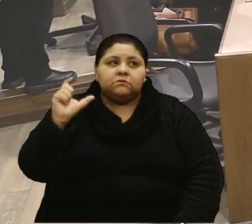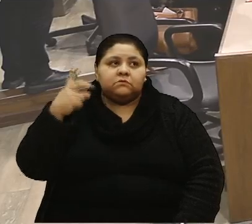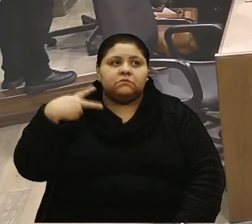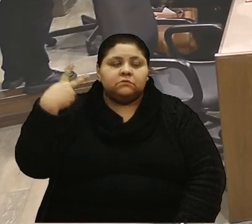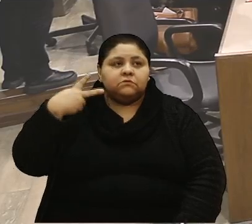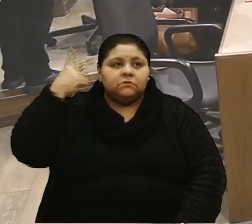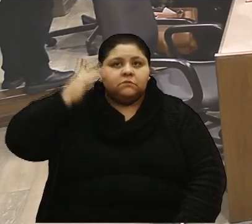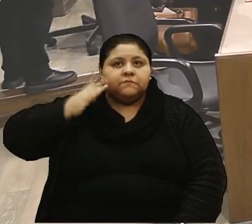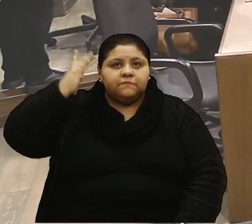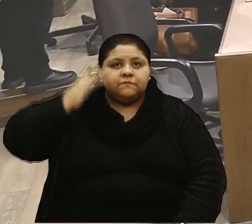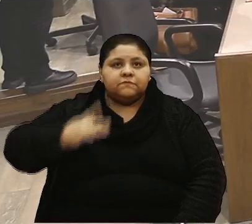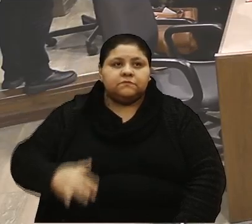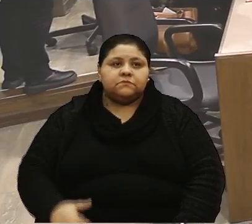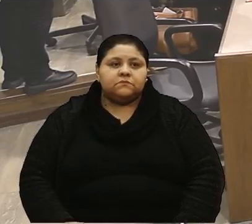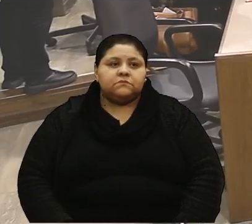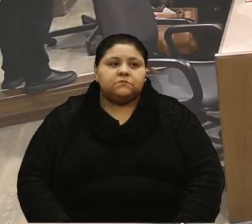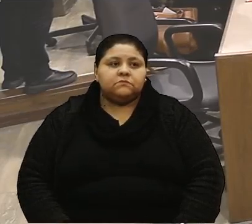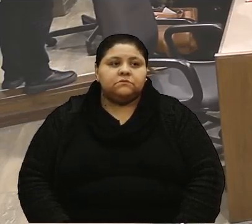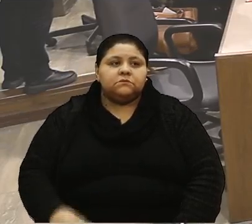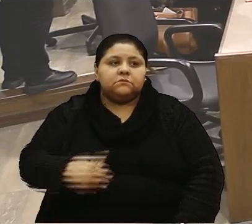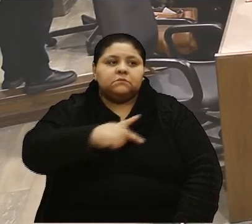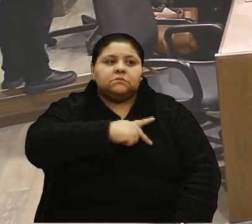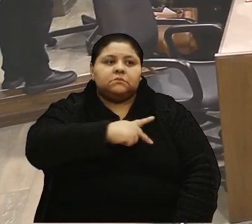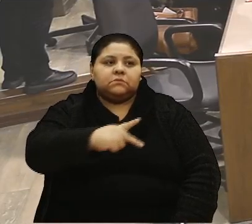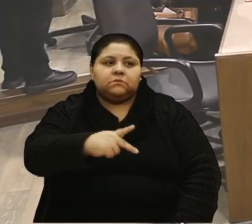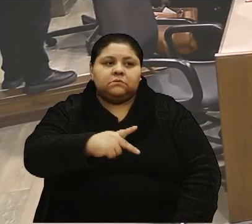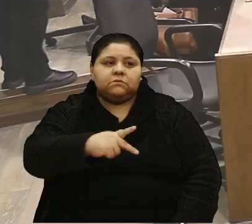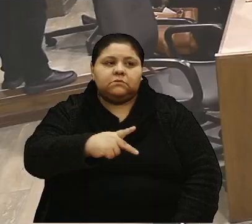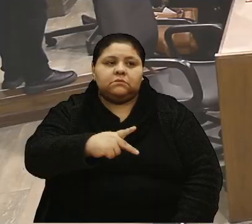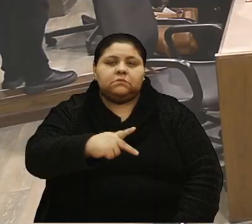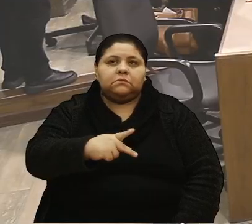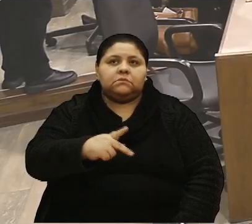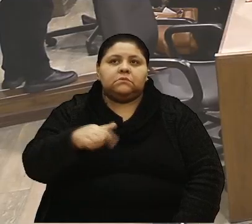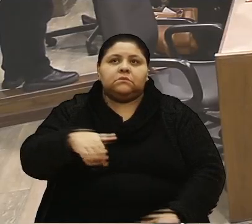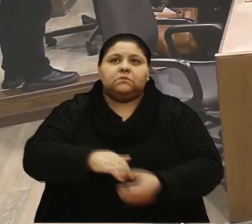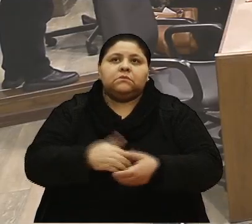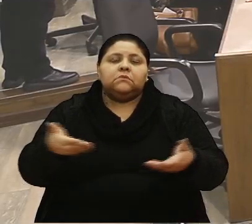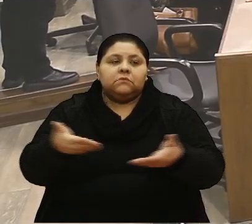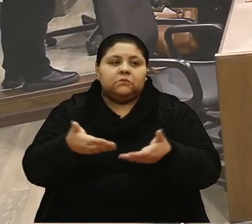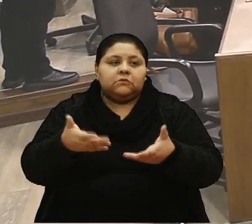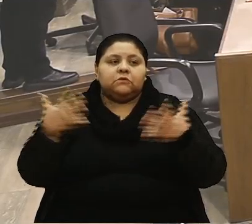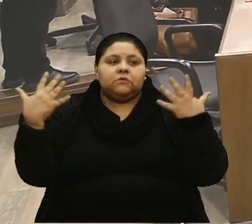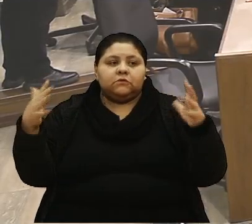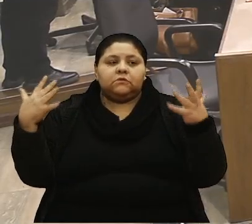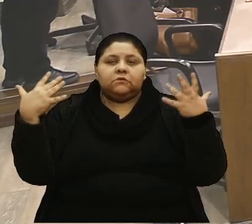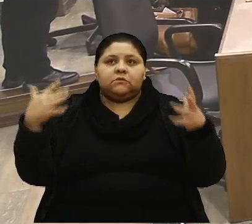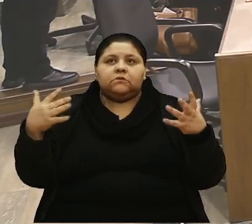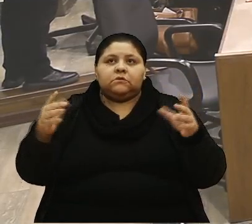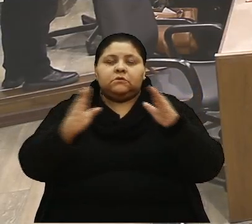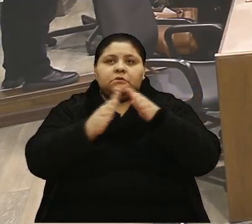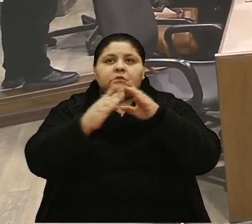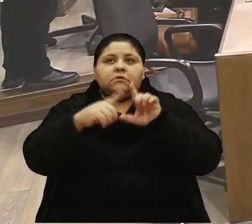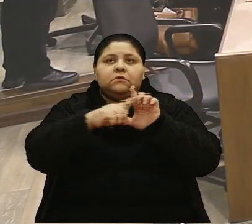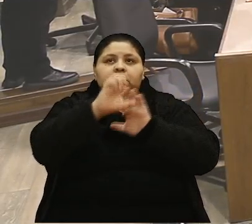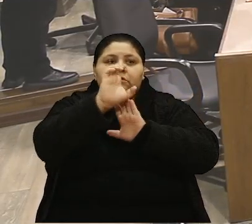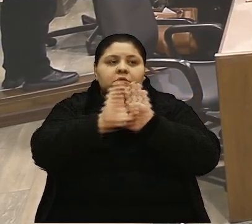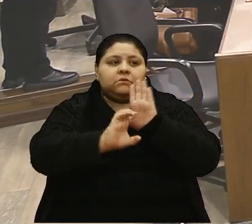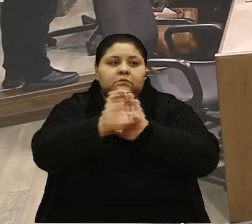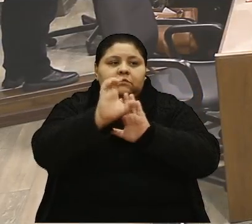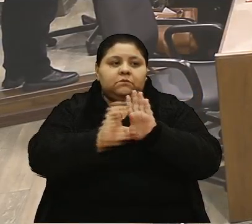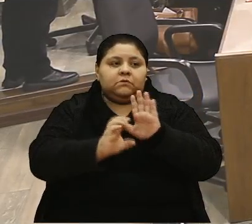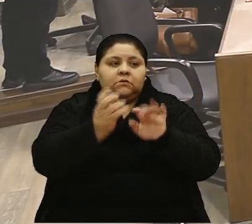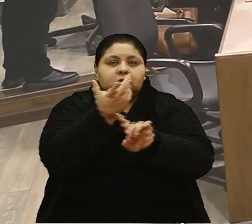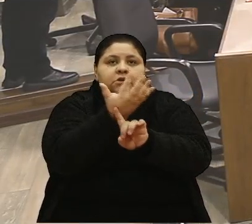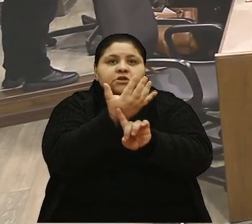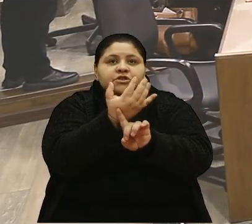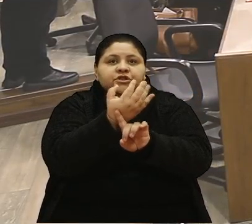Daiane Mello. Senhor presidente, senhores vereadores, o meu voto de congratulações vai para a Igreja Evangélica Chama da Pedra